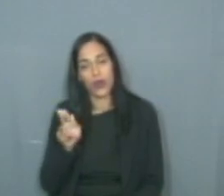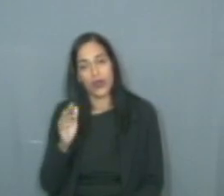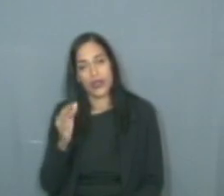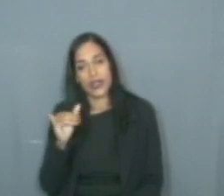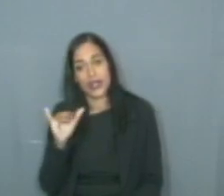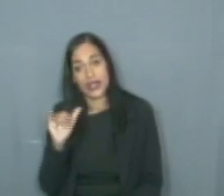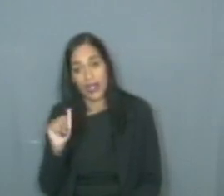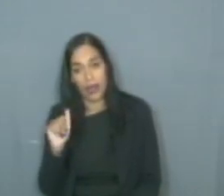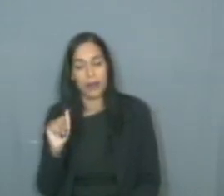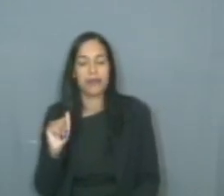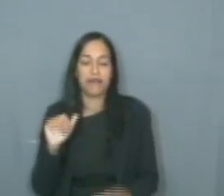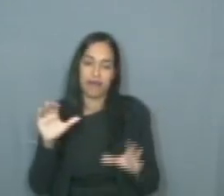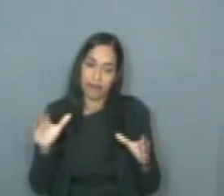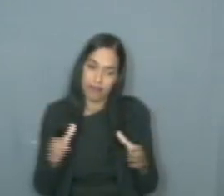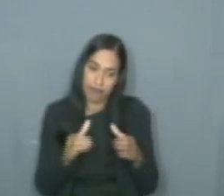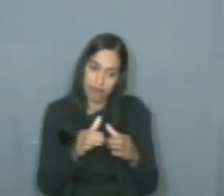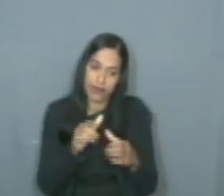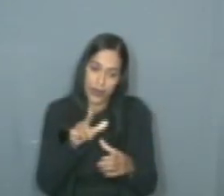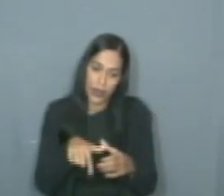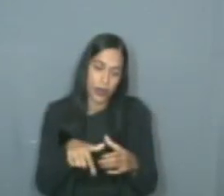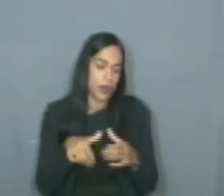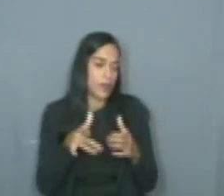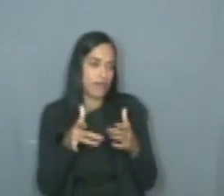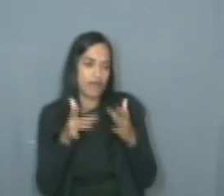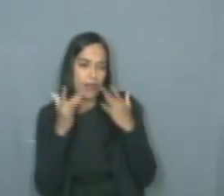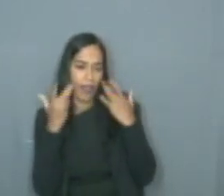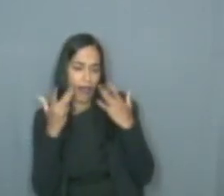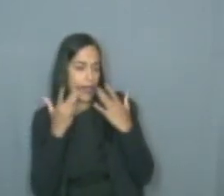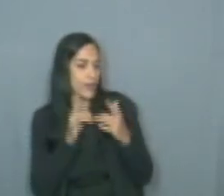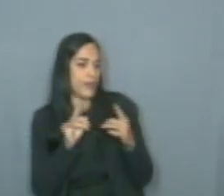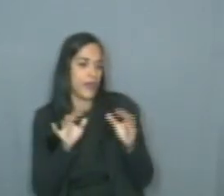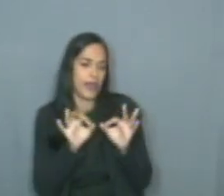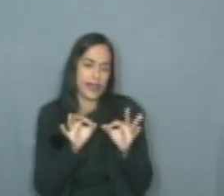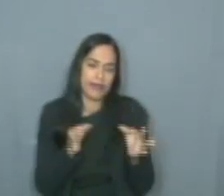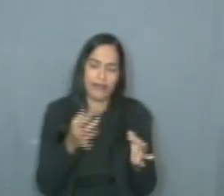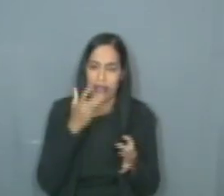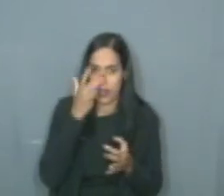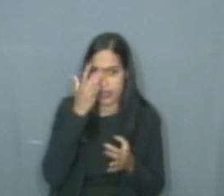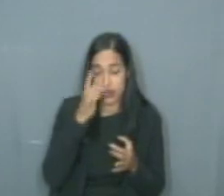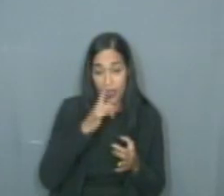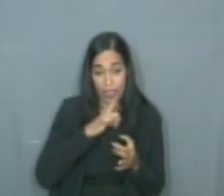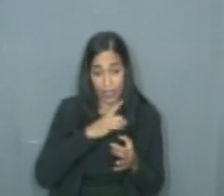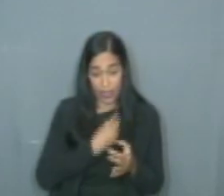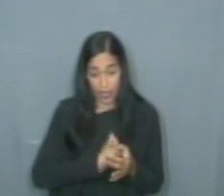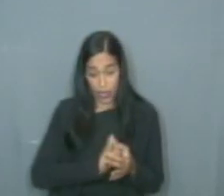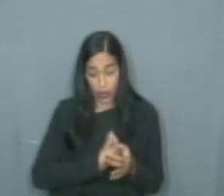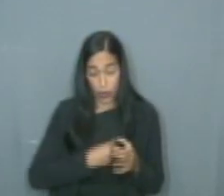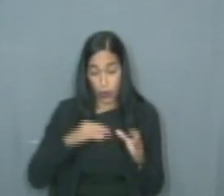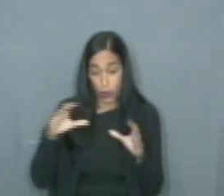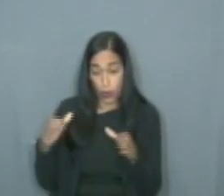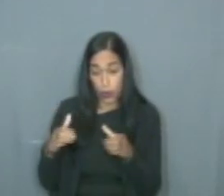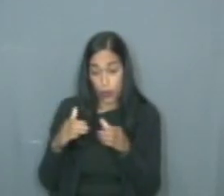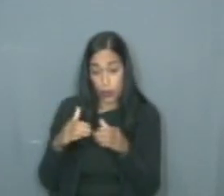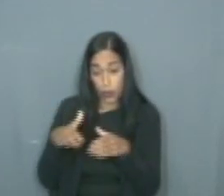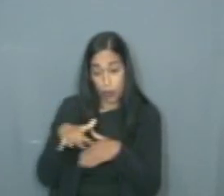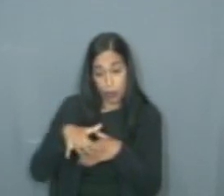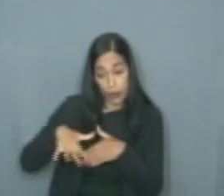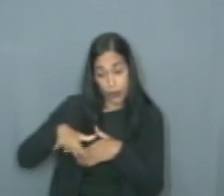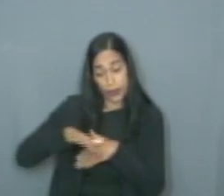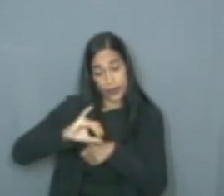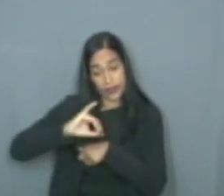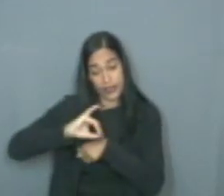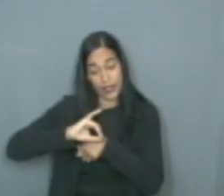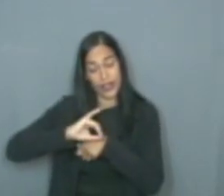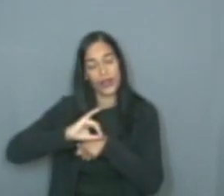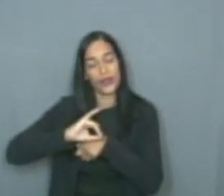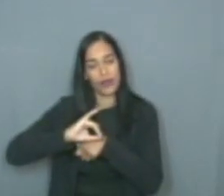Gente, fazer teatro não é simples. Ter um grupo de teatro típico do centro da cidade não